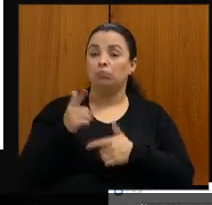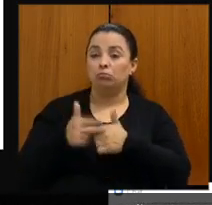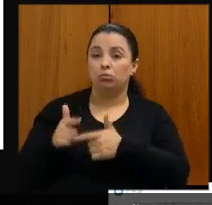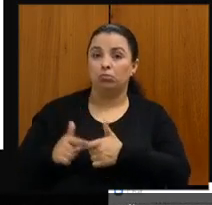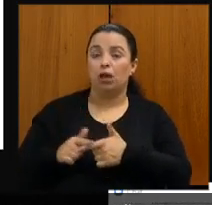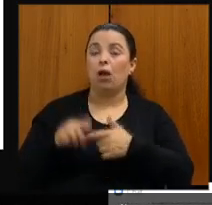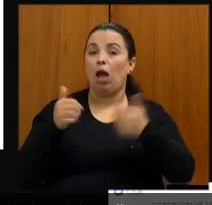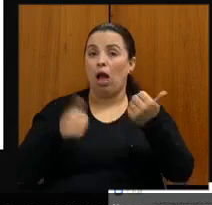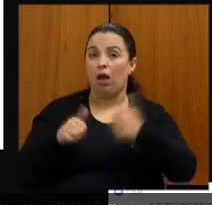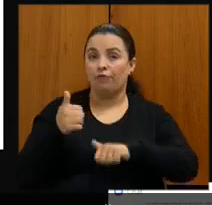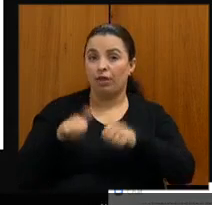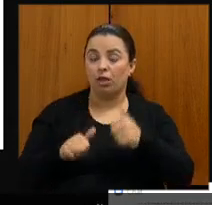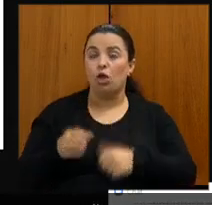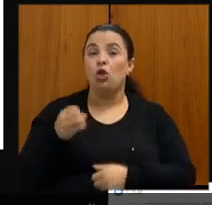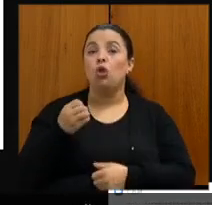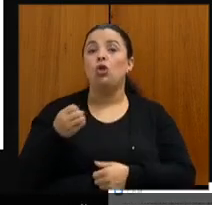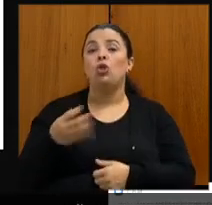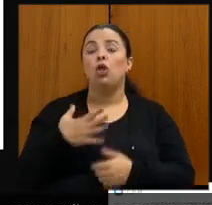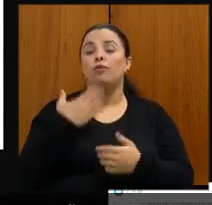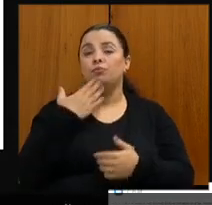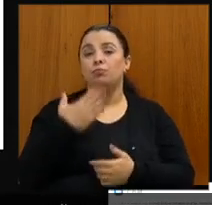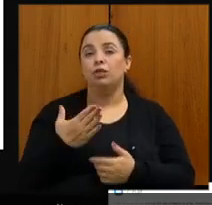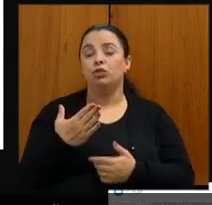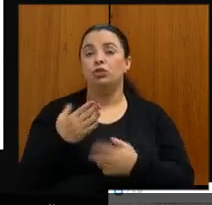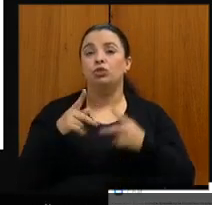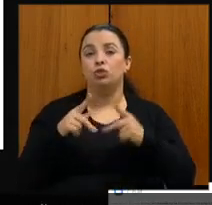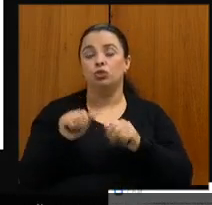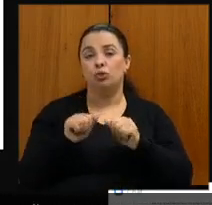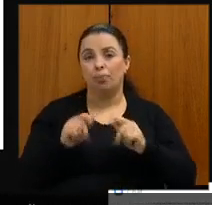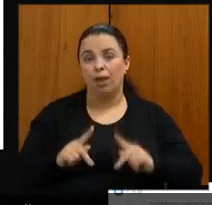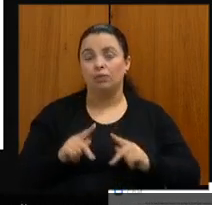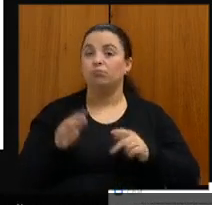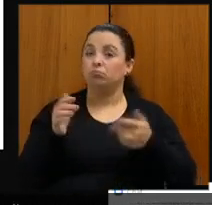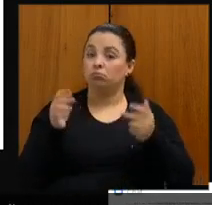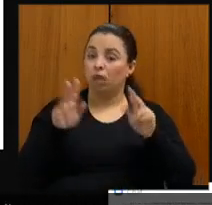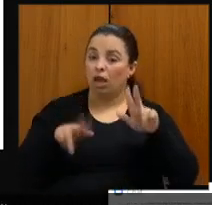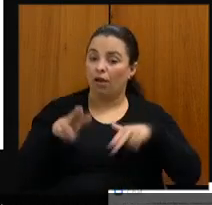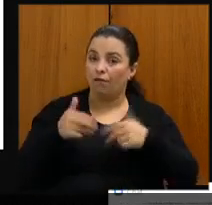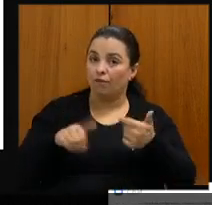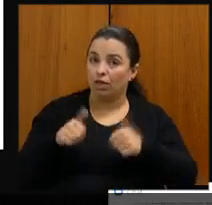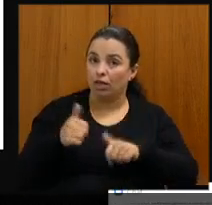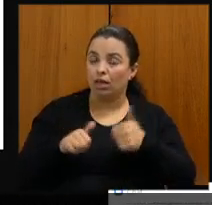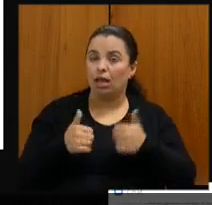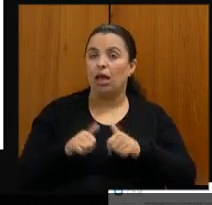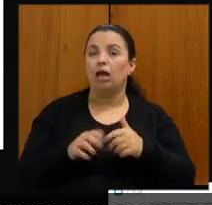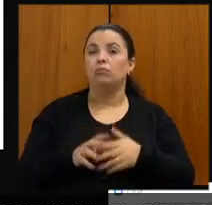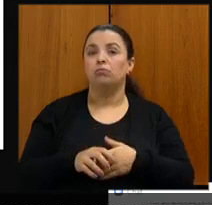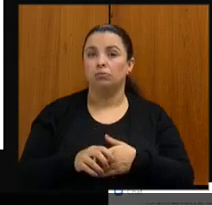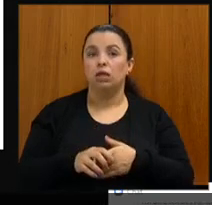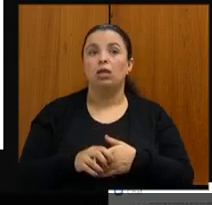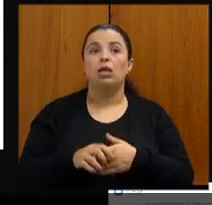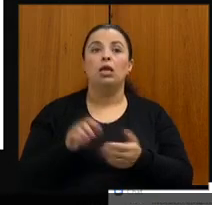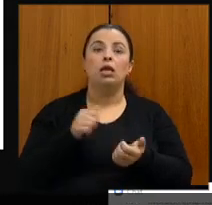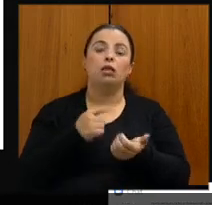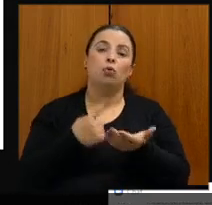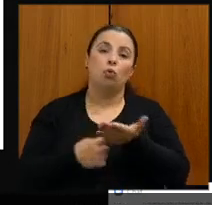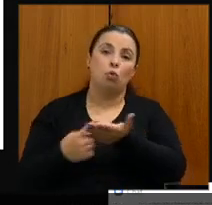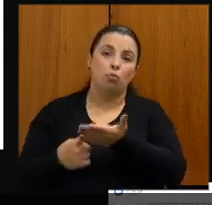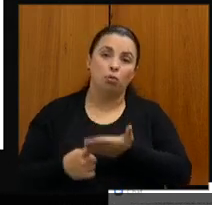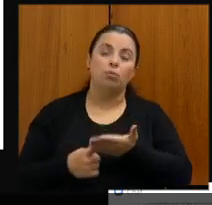mediação de modo a consolidar cenários e cronogramas quinzenais de agenda da mesa